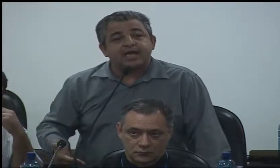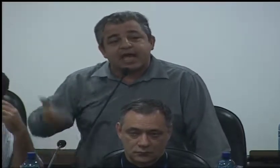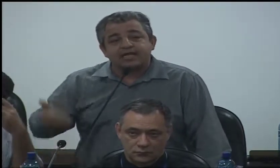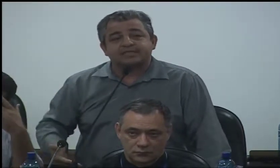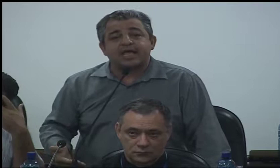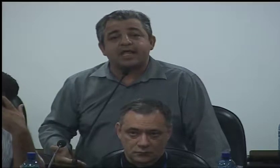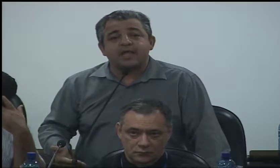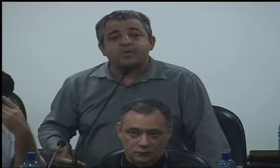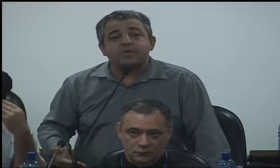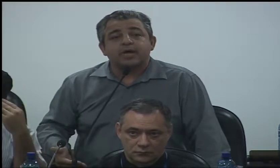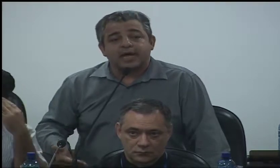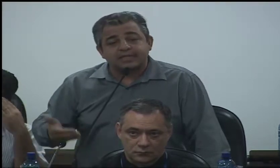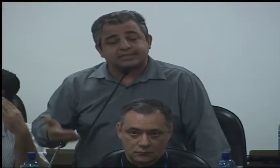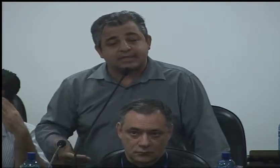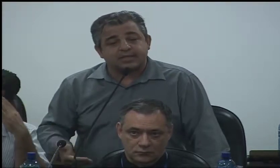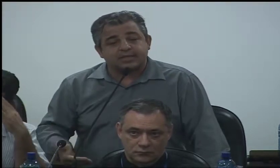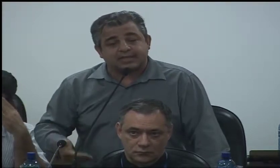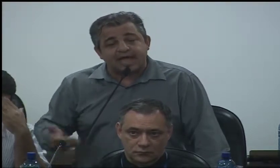carentes, elas